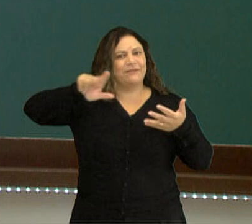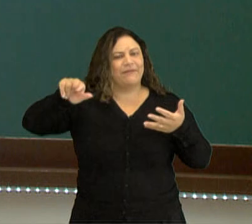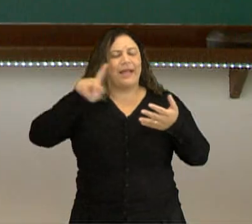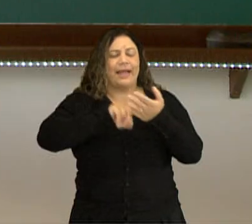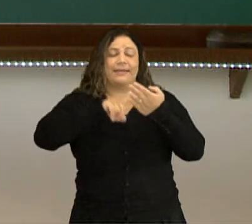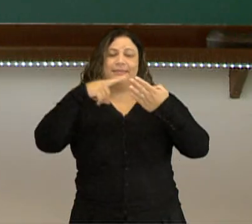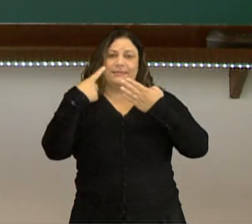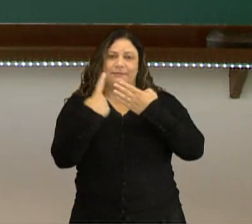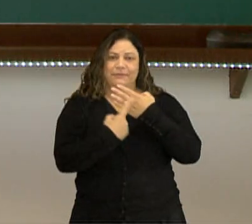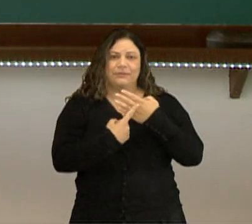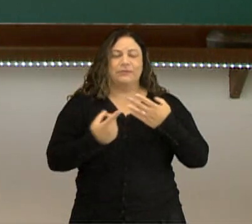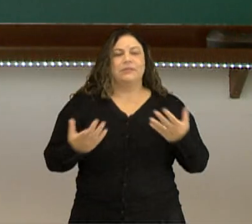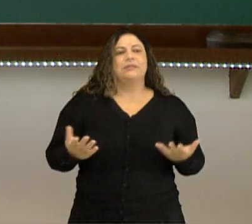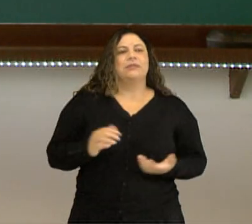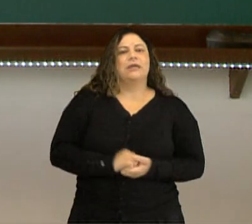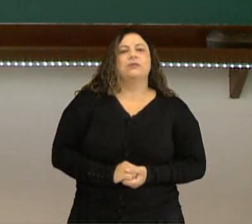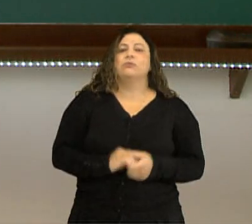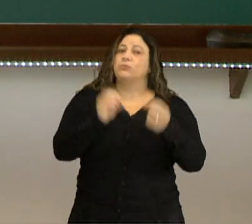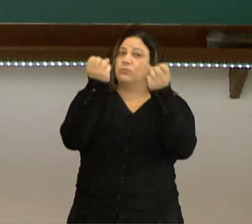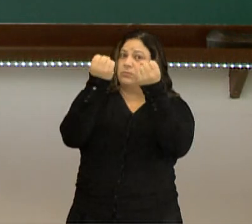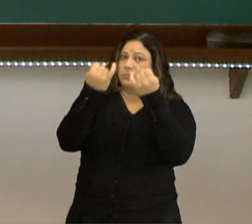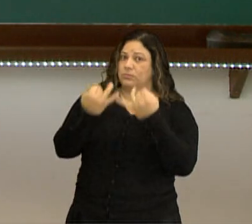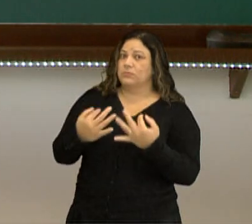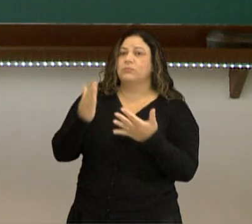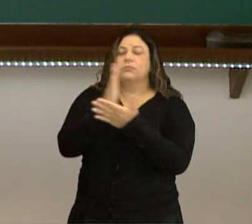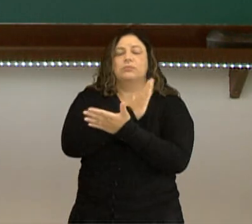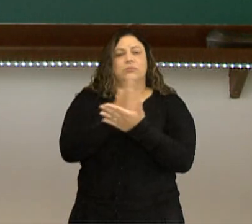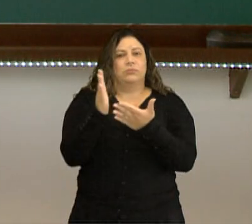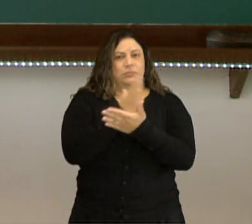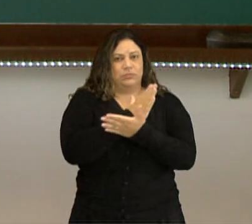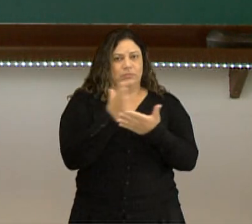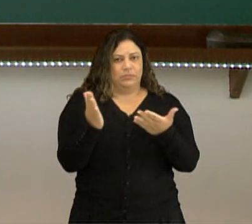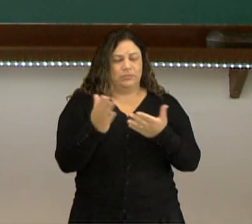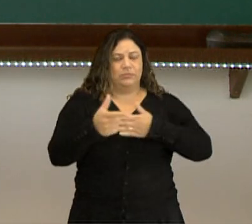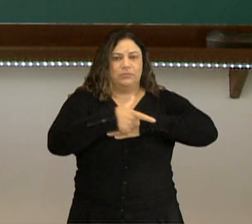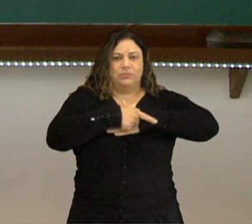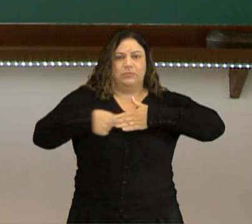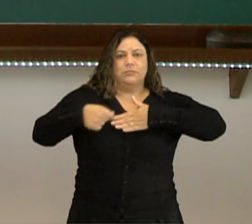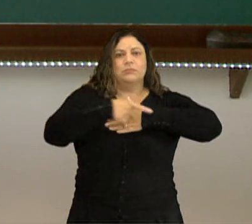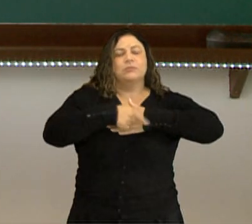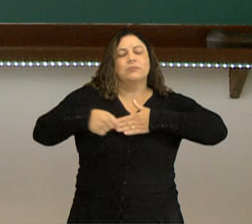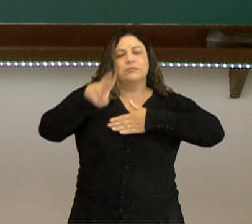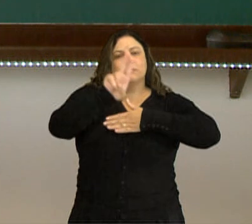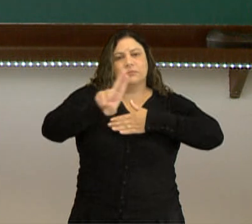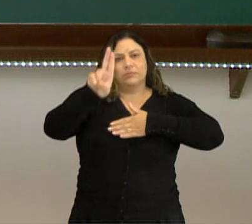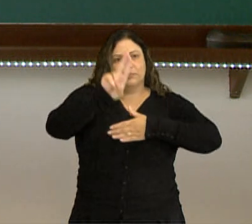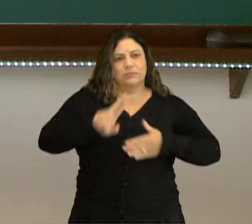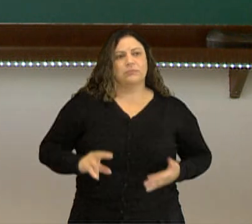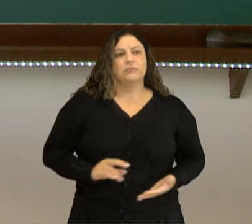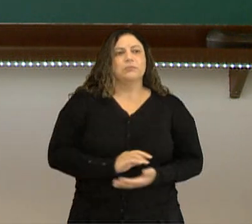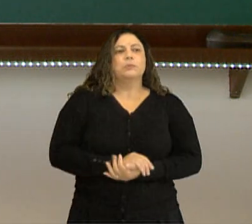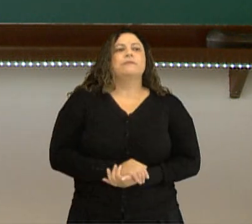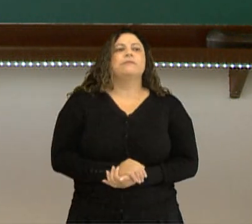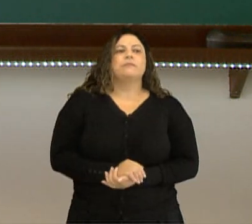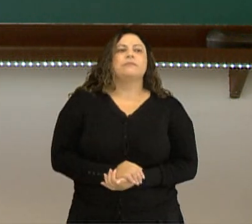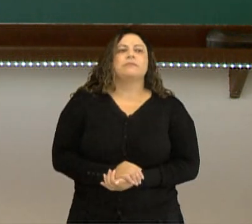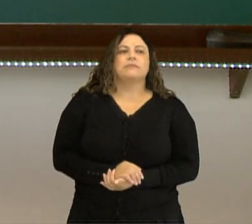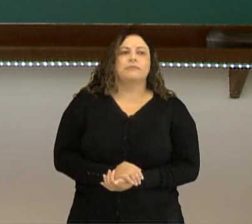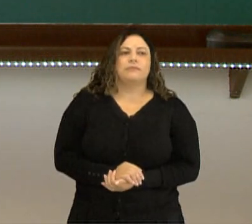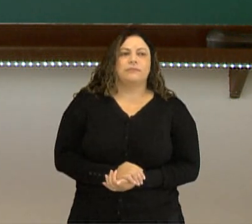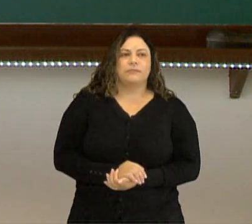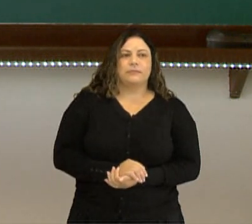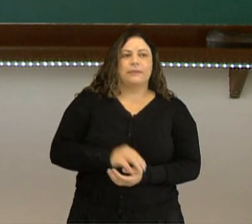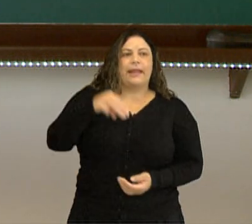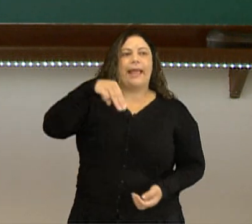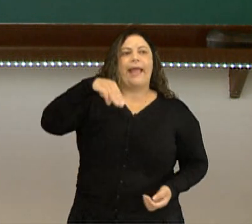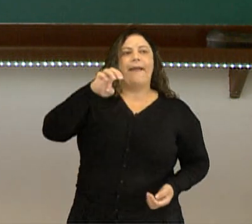tá? São várias. Eu vou citar algumas aqui que o autor acabou utilizando ali em seu conto.